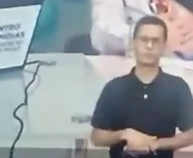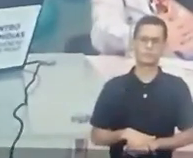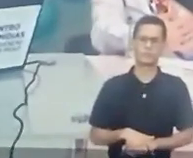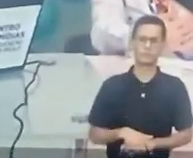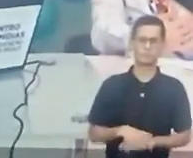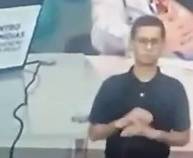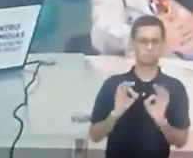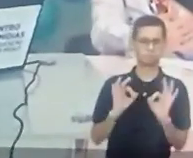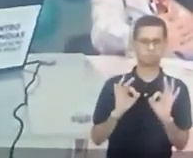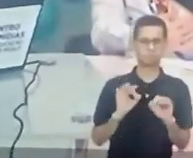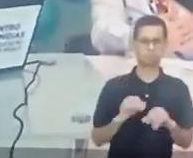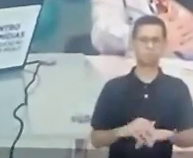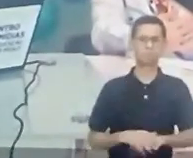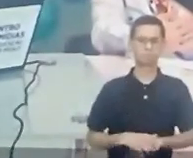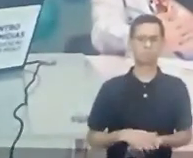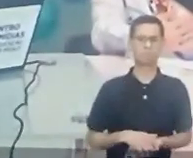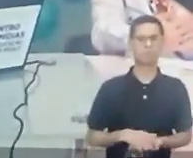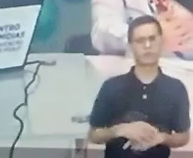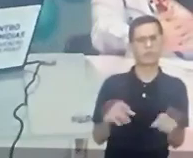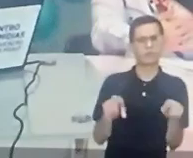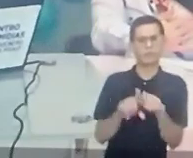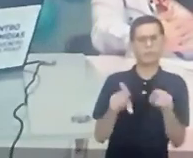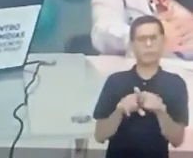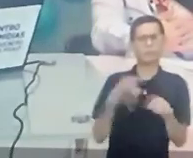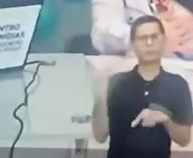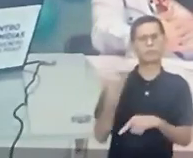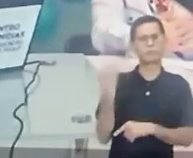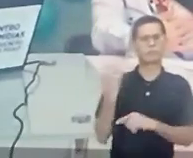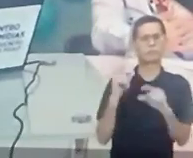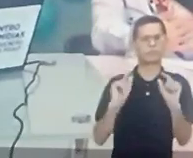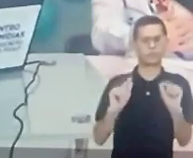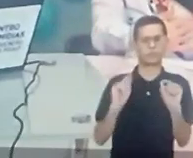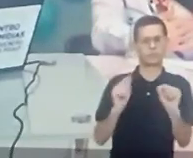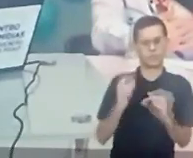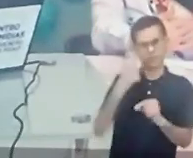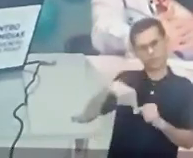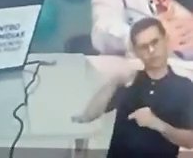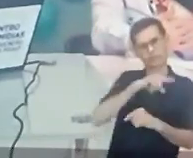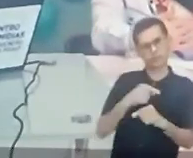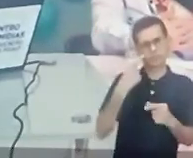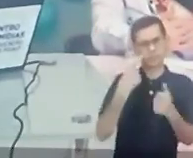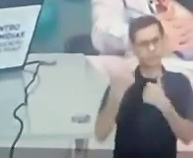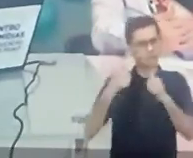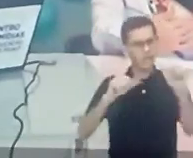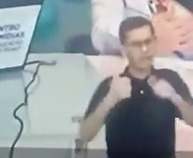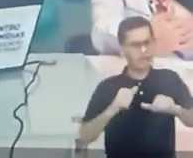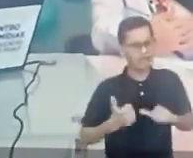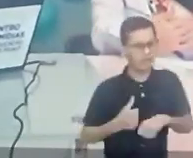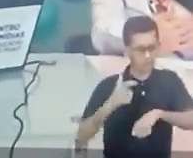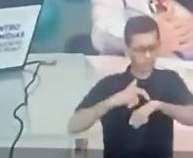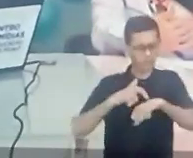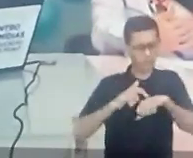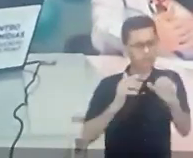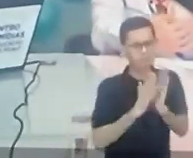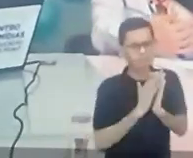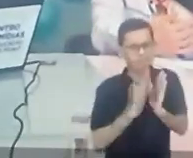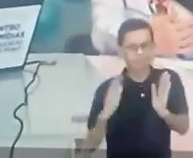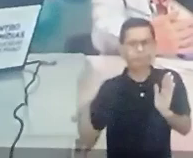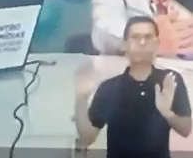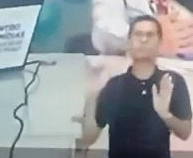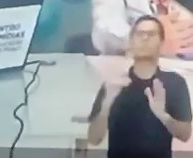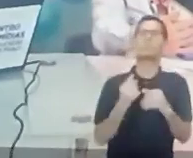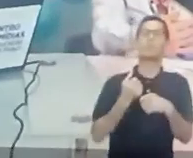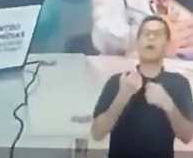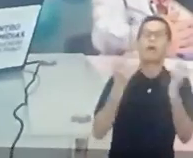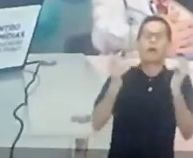Perfeito. Muito importante, então, pessoal, que vocês façam essas análises a tempo, que não deixem para o